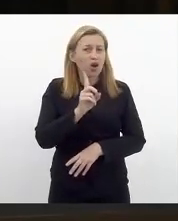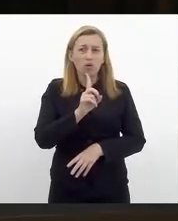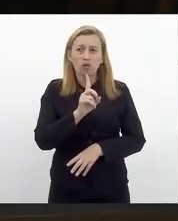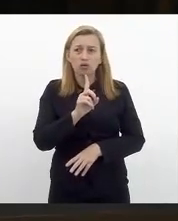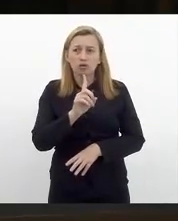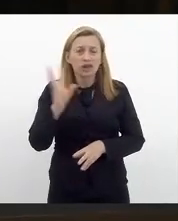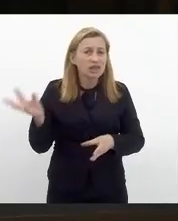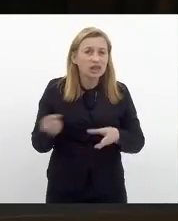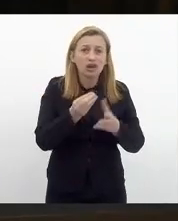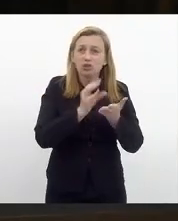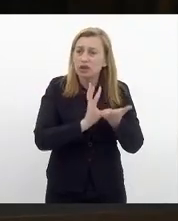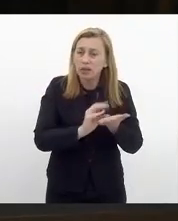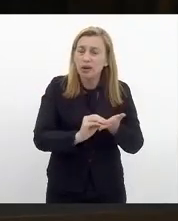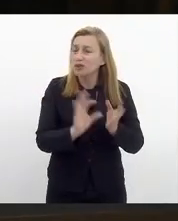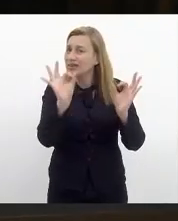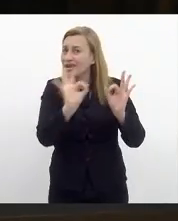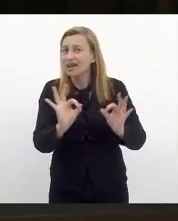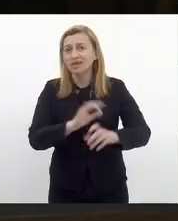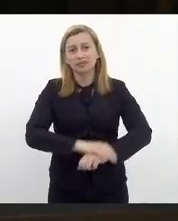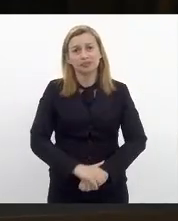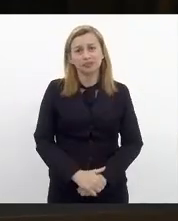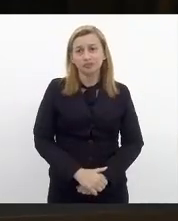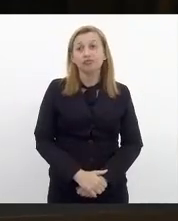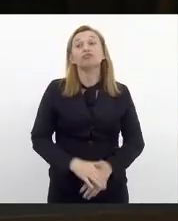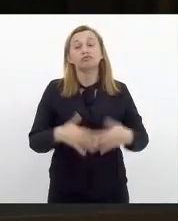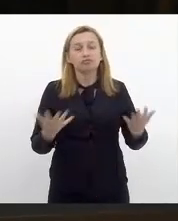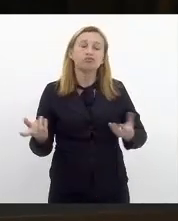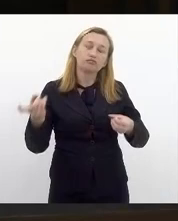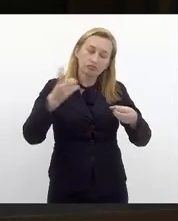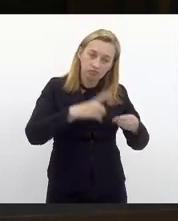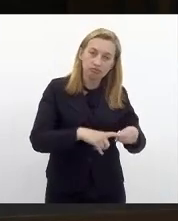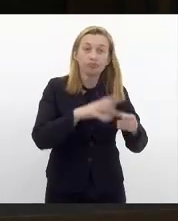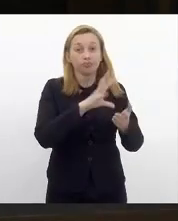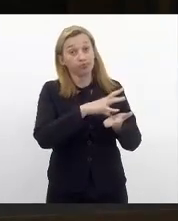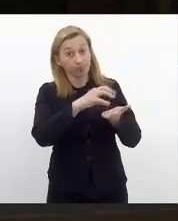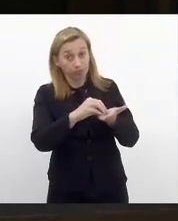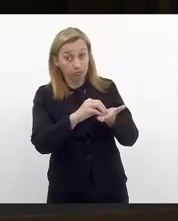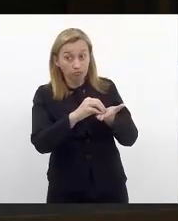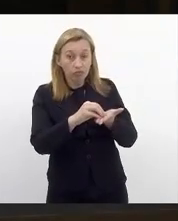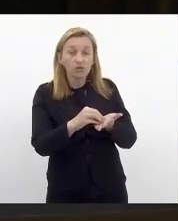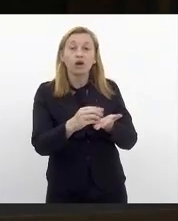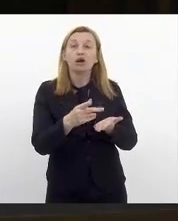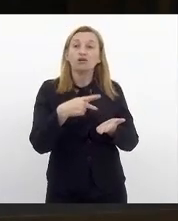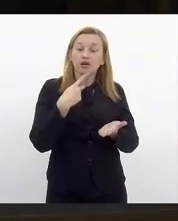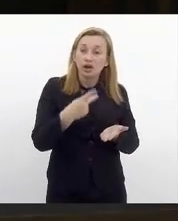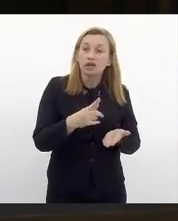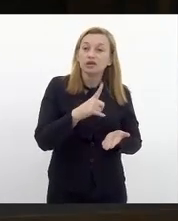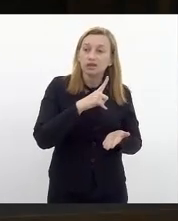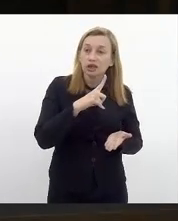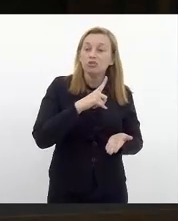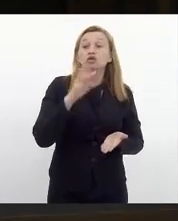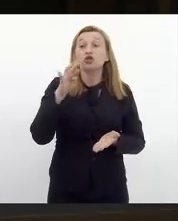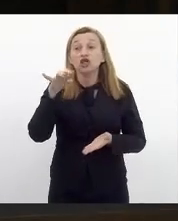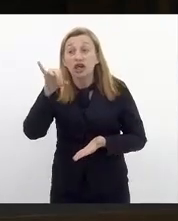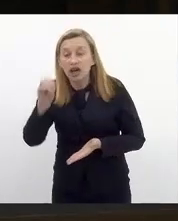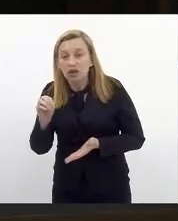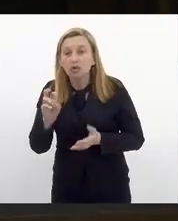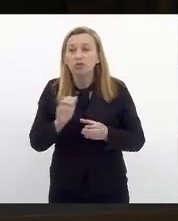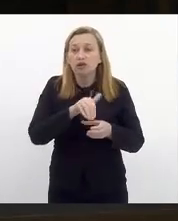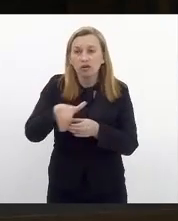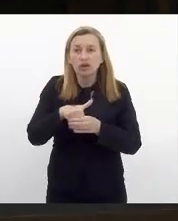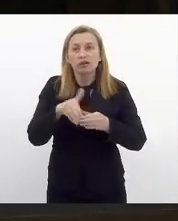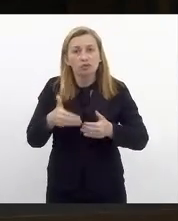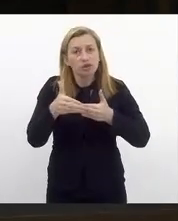em nenhum absolutamente nenhum então queria voltar à pauta no seguinte temos um triênio para votar essa